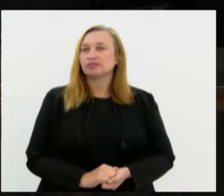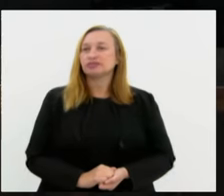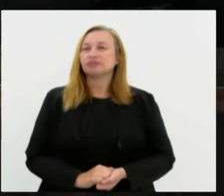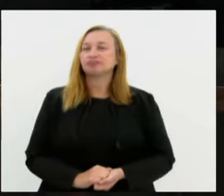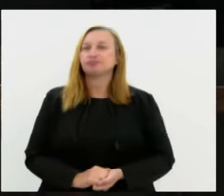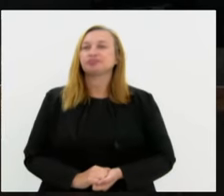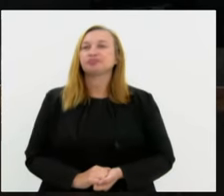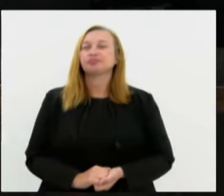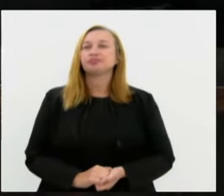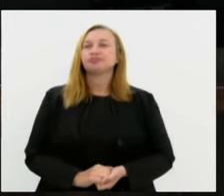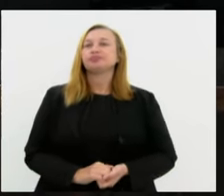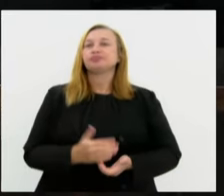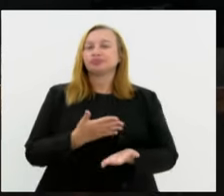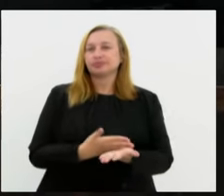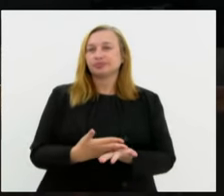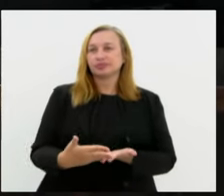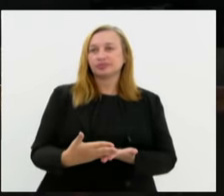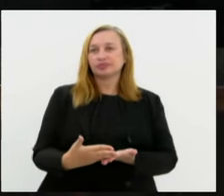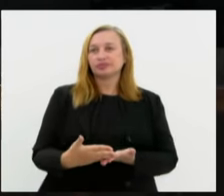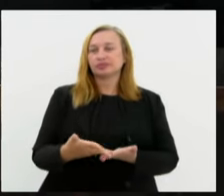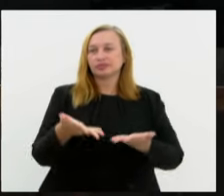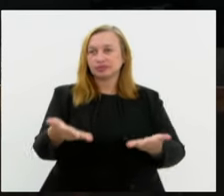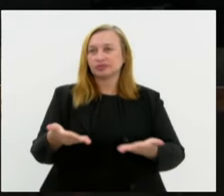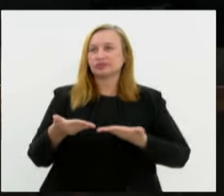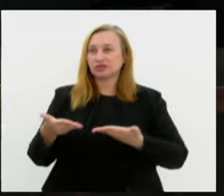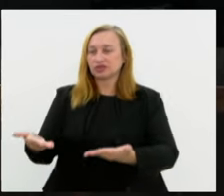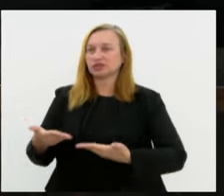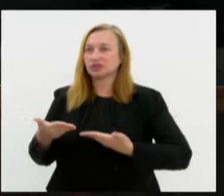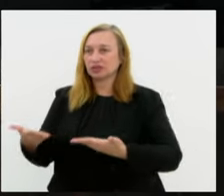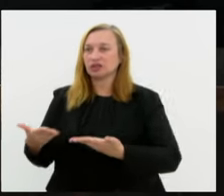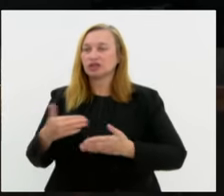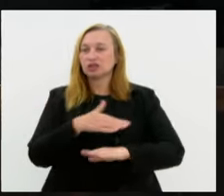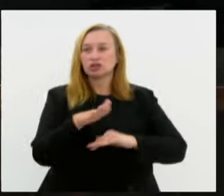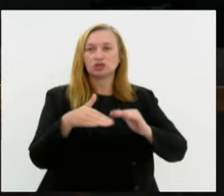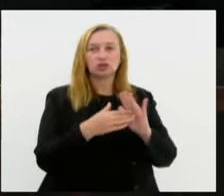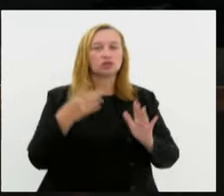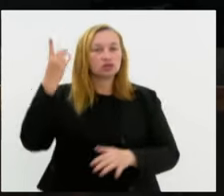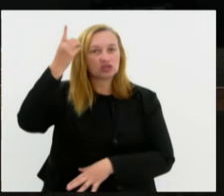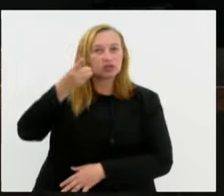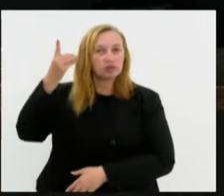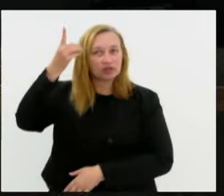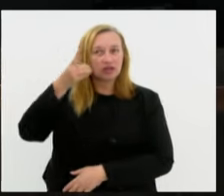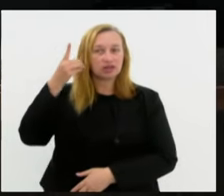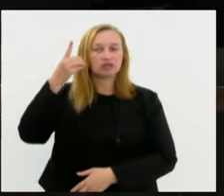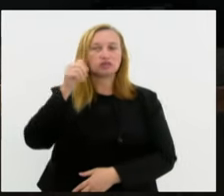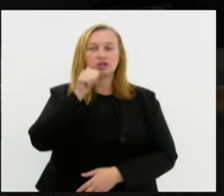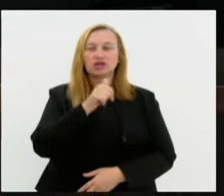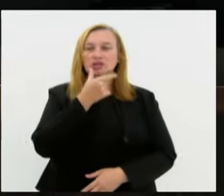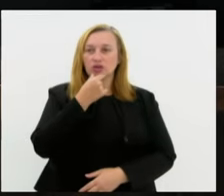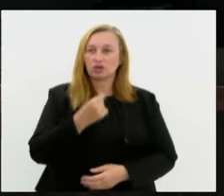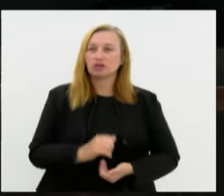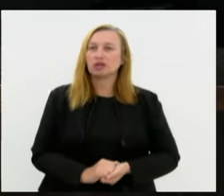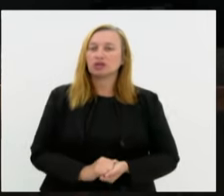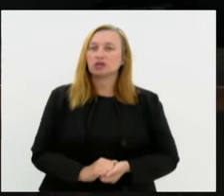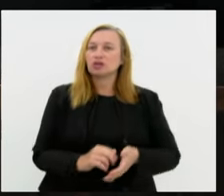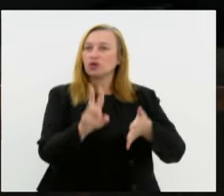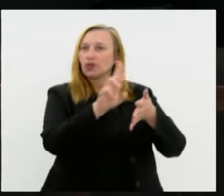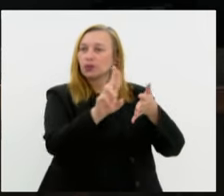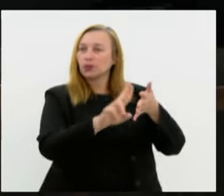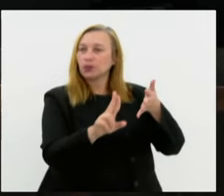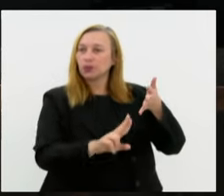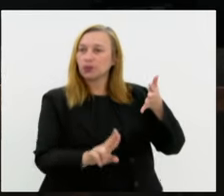Iremos proceder à chamada nominal dos senhores deputados e deputadas, de ordem